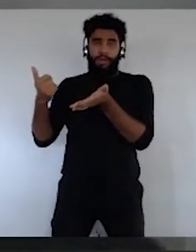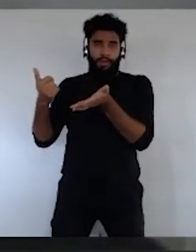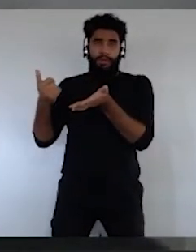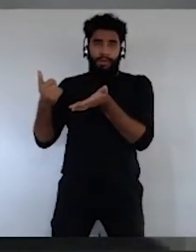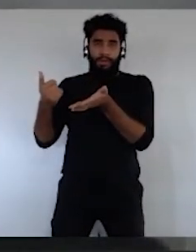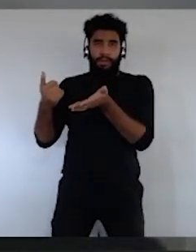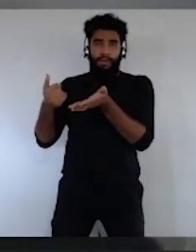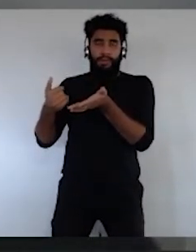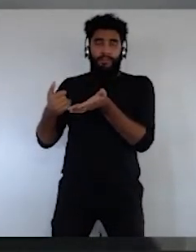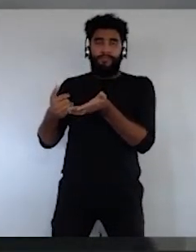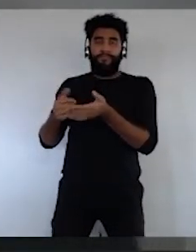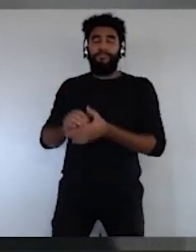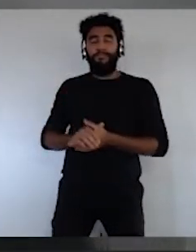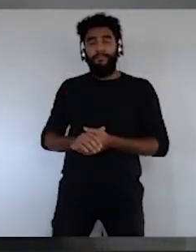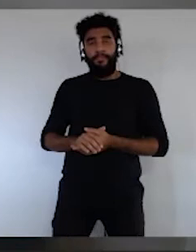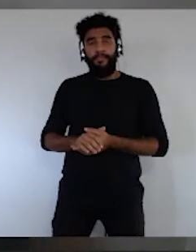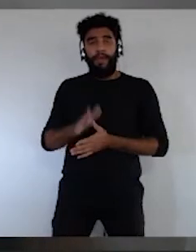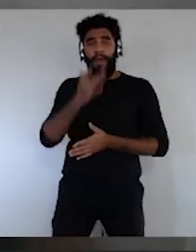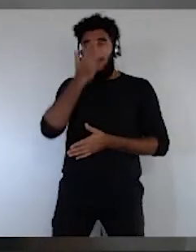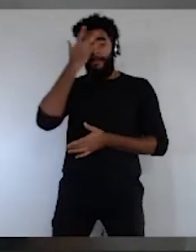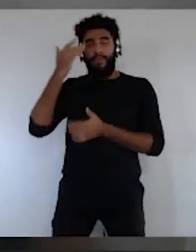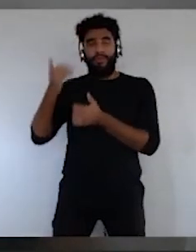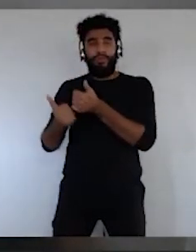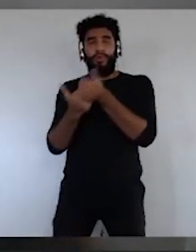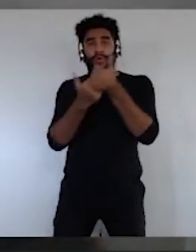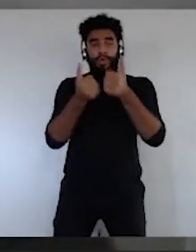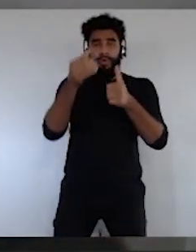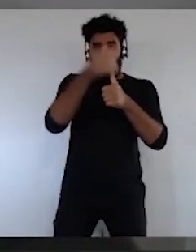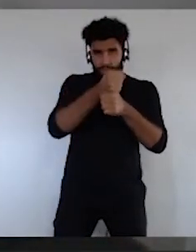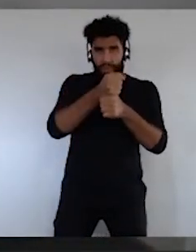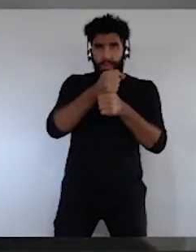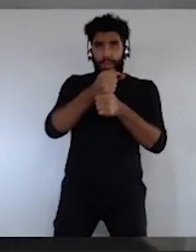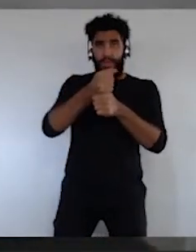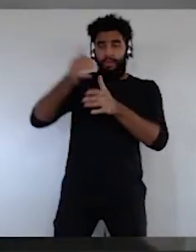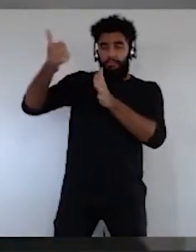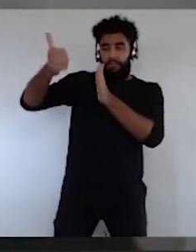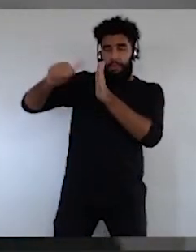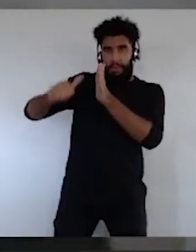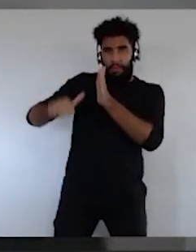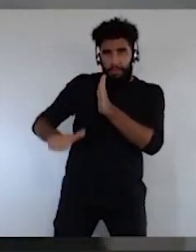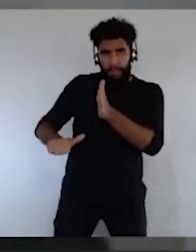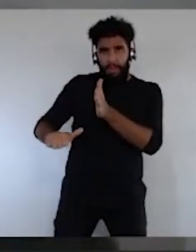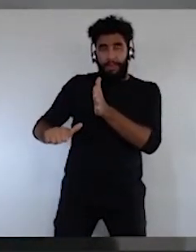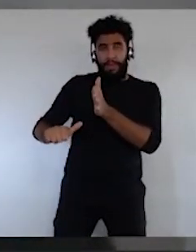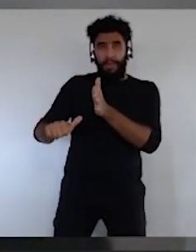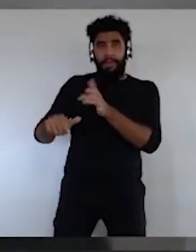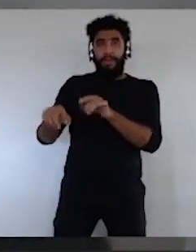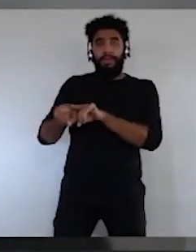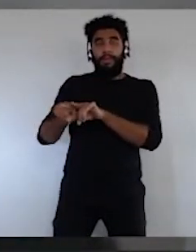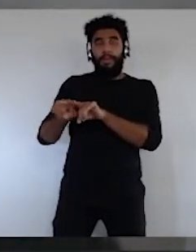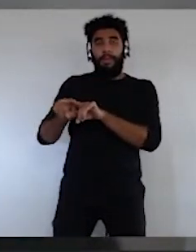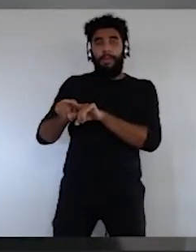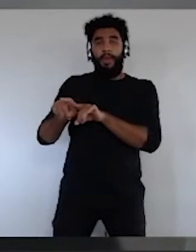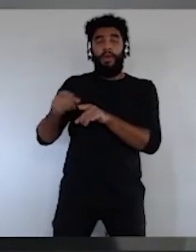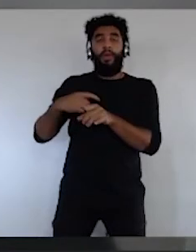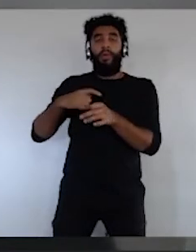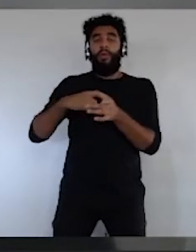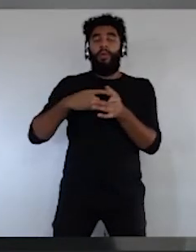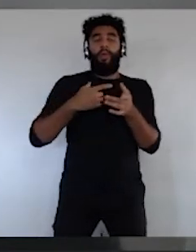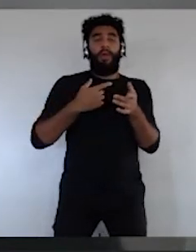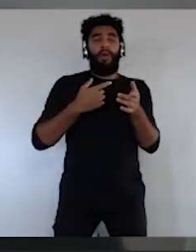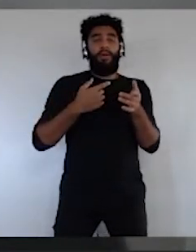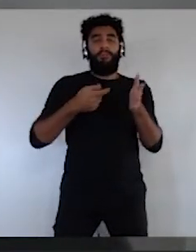colega que não está levando as vistas para que os julgamentos se concluam A última coisa que se quer num